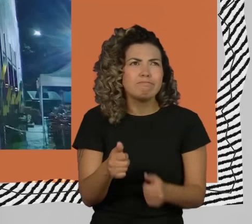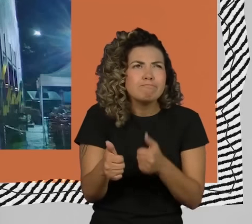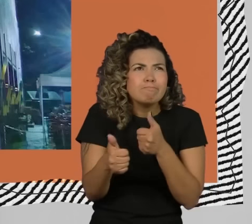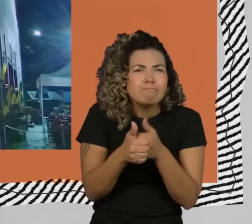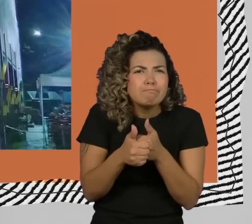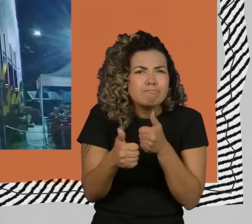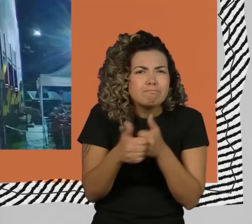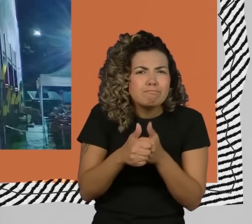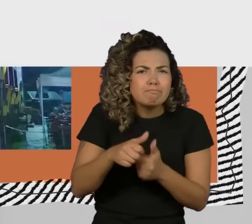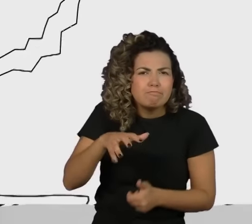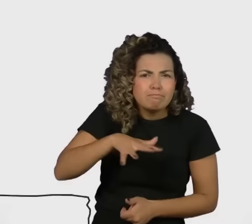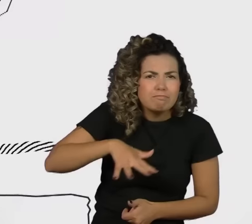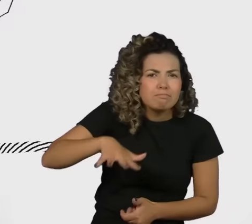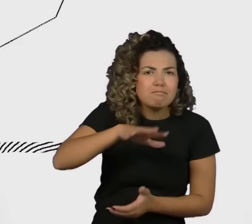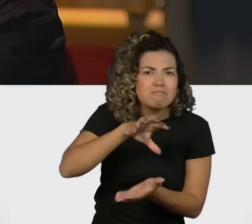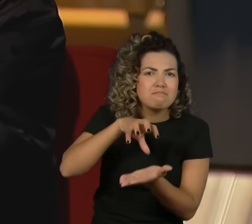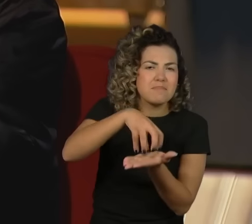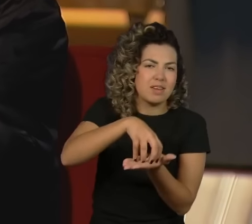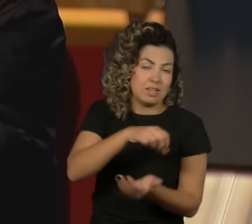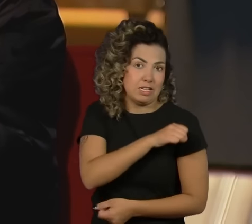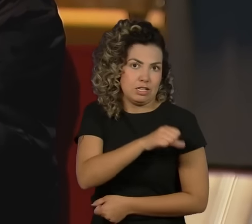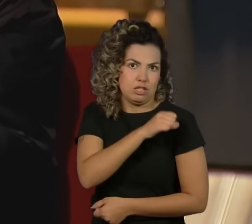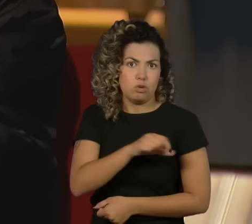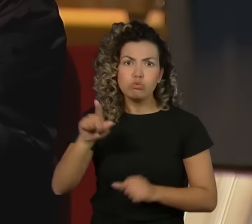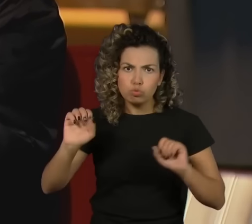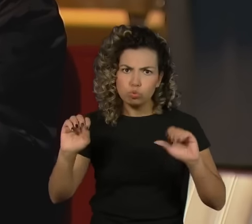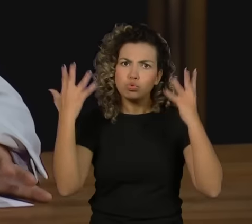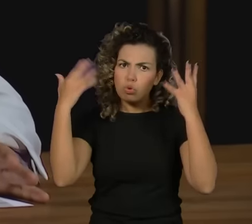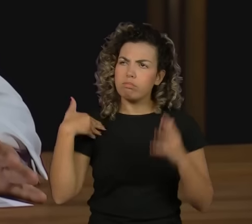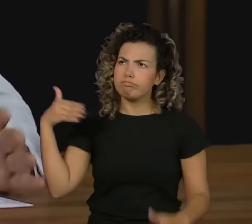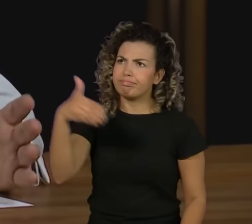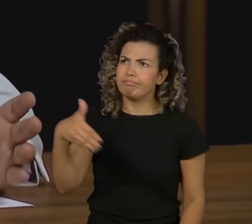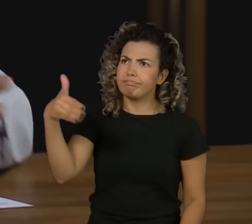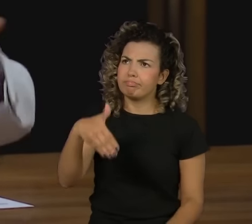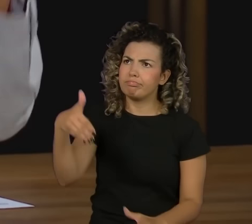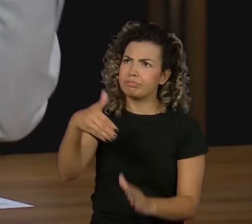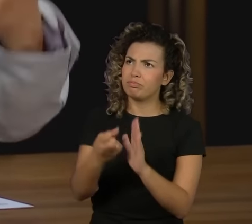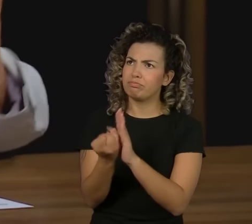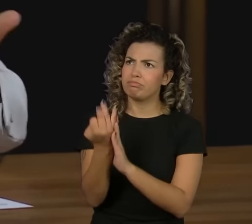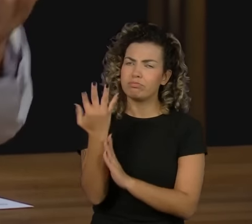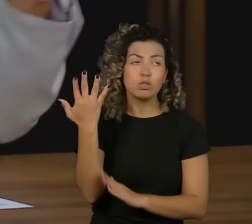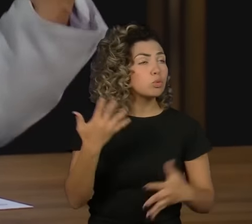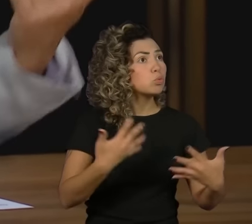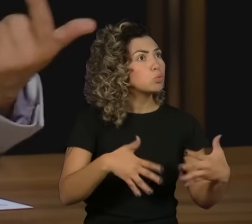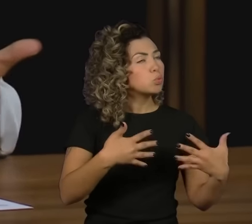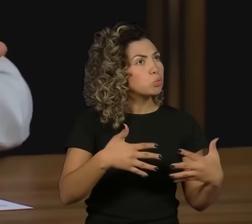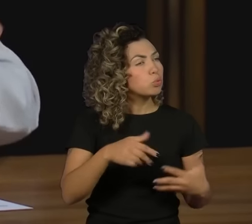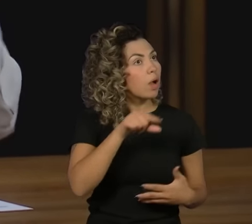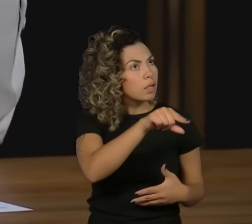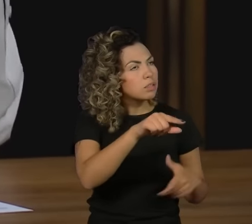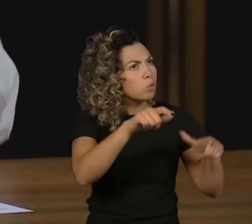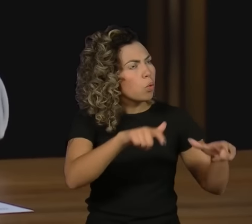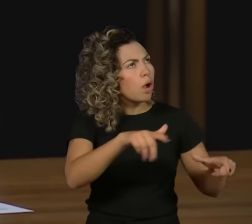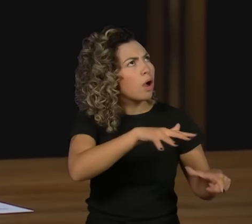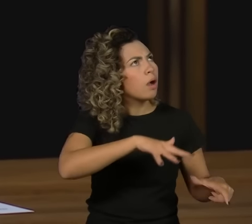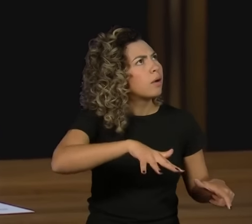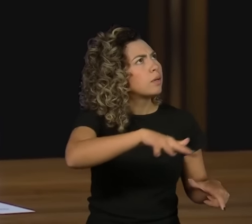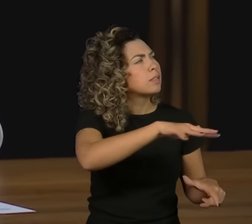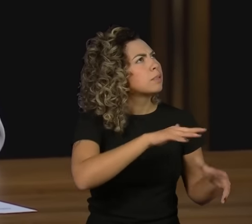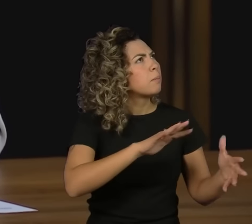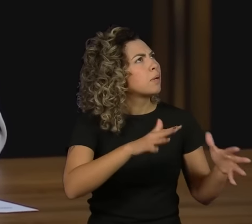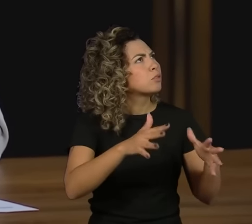do Circo Voador. Ali eu fiz vários shows ali. E é um lugar pulsante há muito tempo, aliás, aí sim, desde o